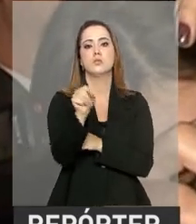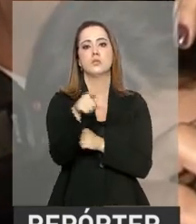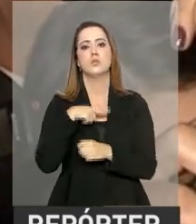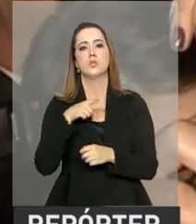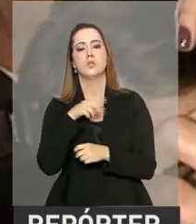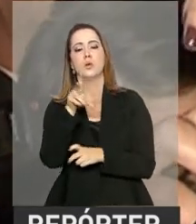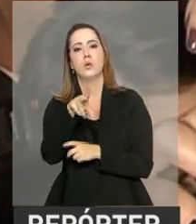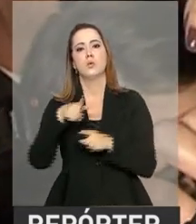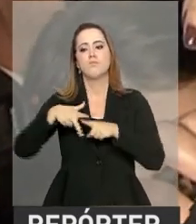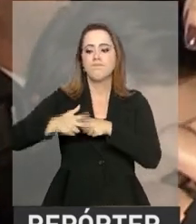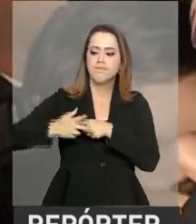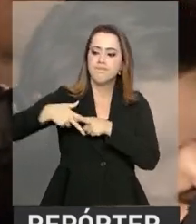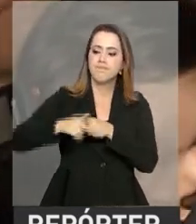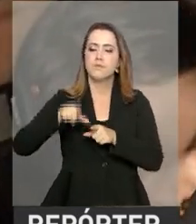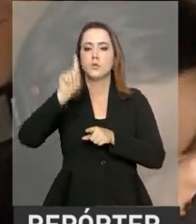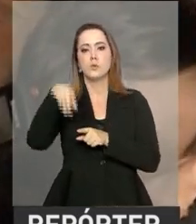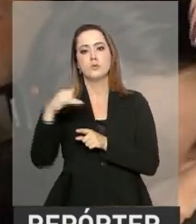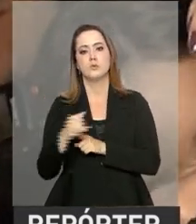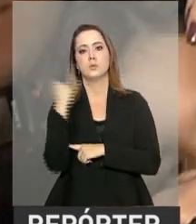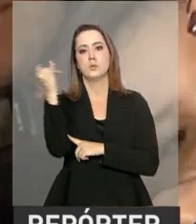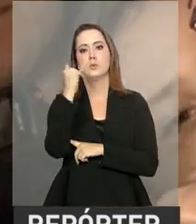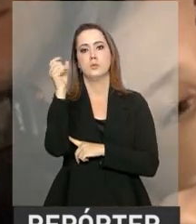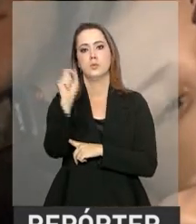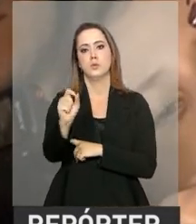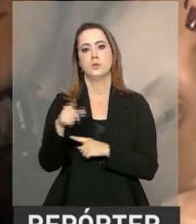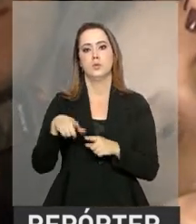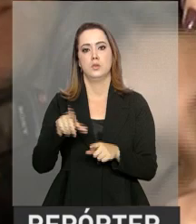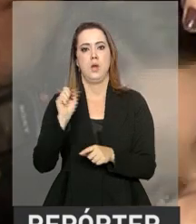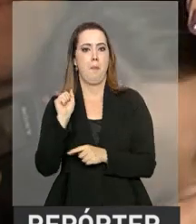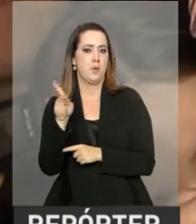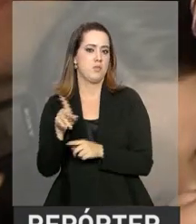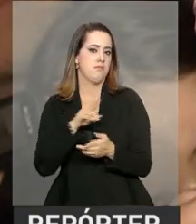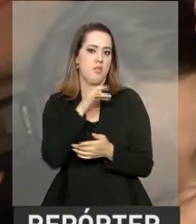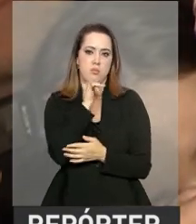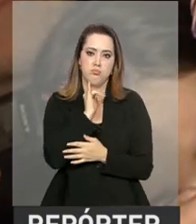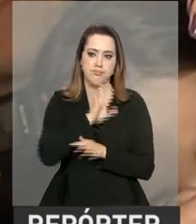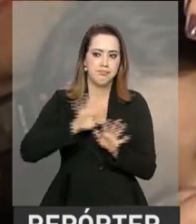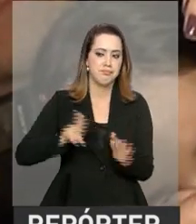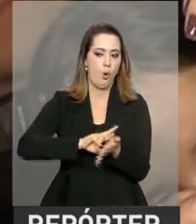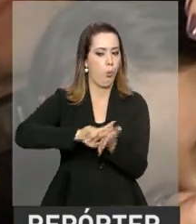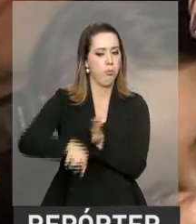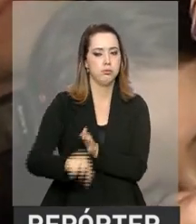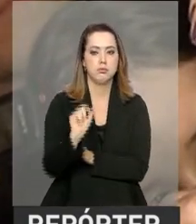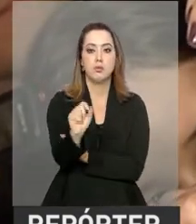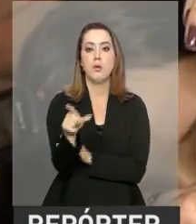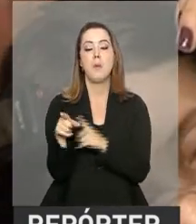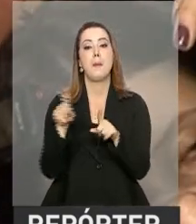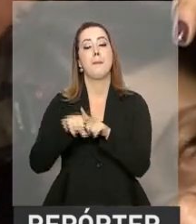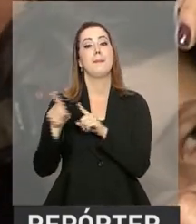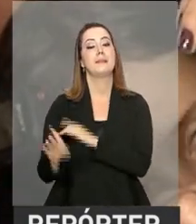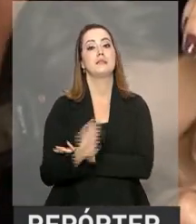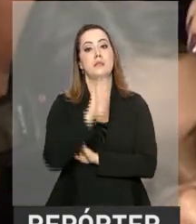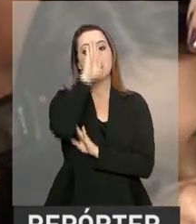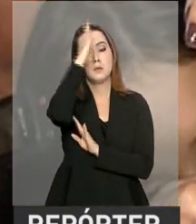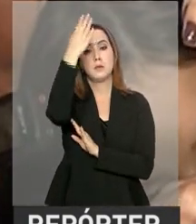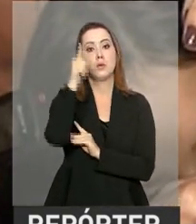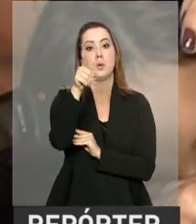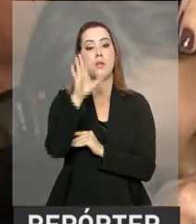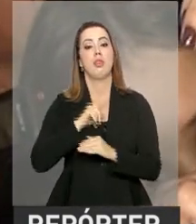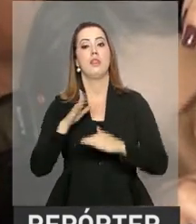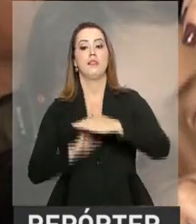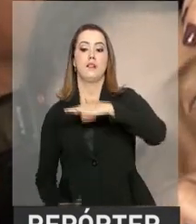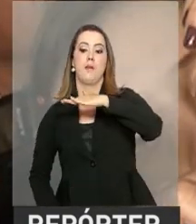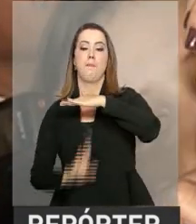com as reformas fundamentais, como a reforma previdenciária e outras, mas principalmente com a aprovação de um teto,